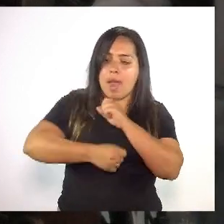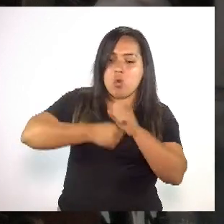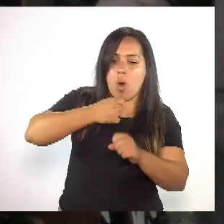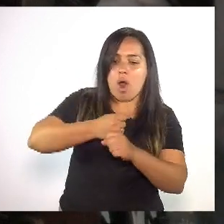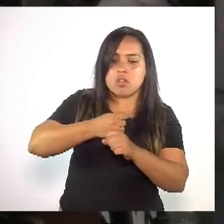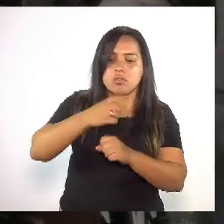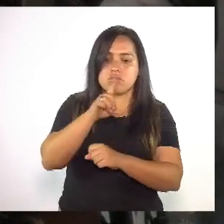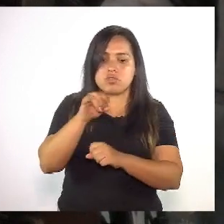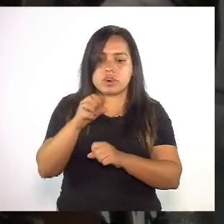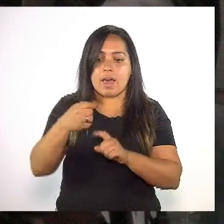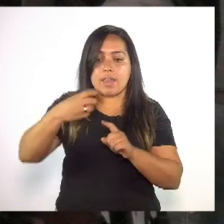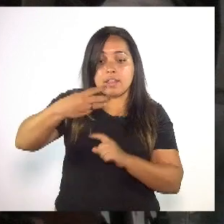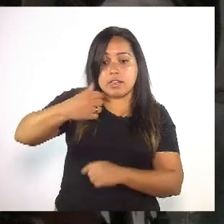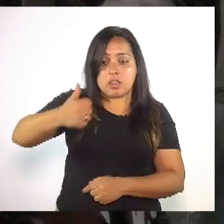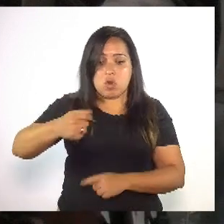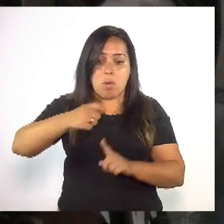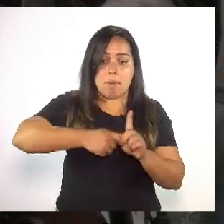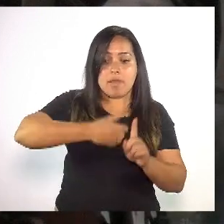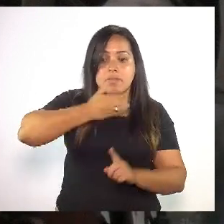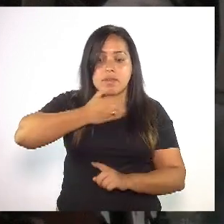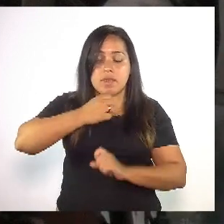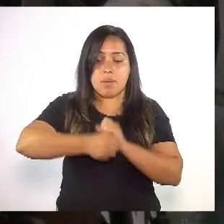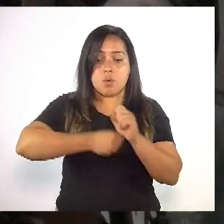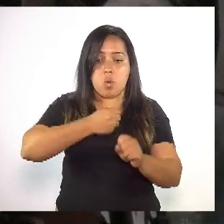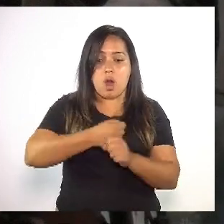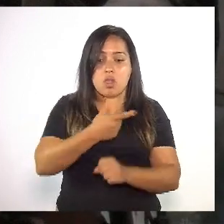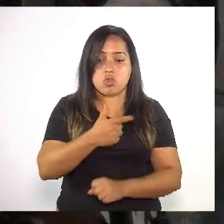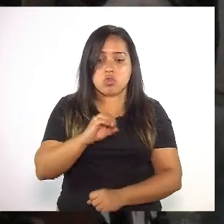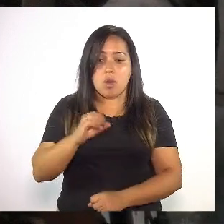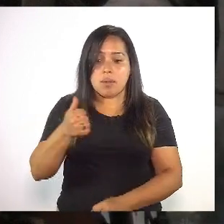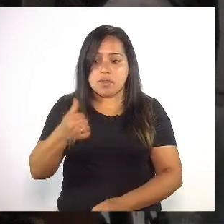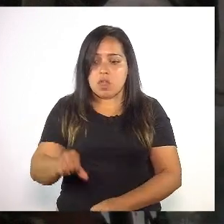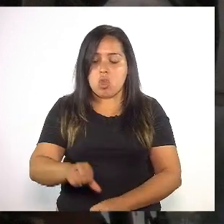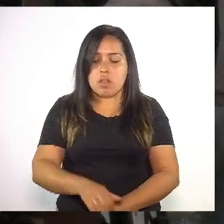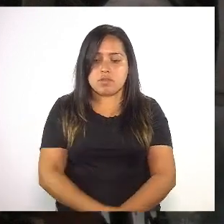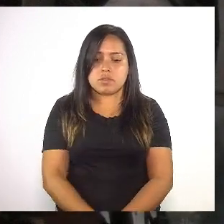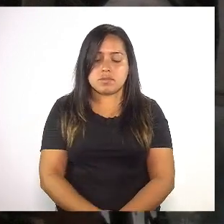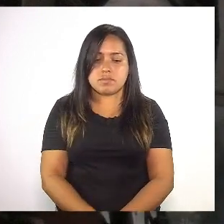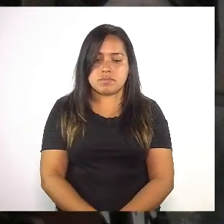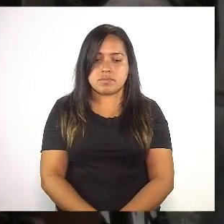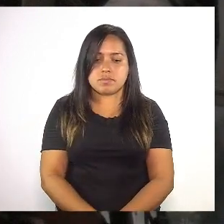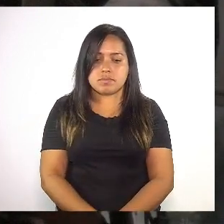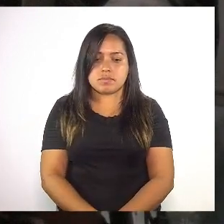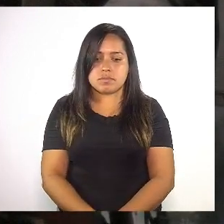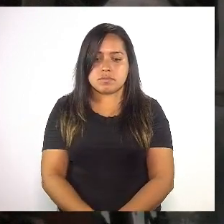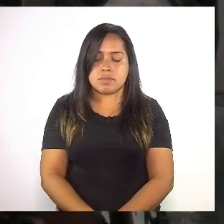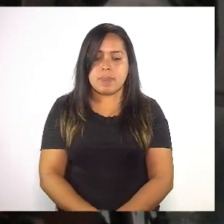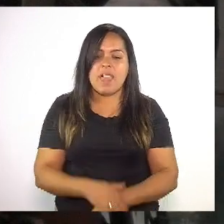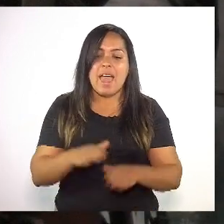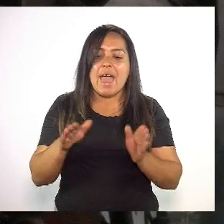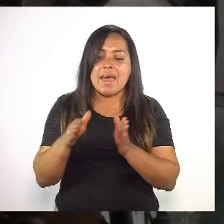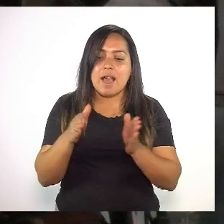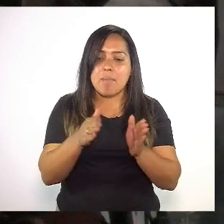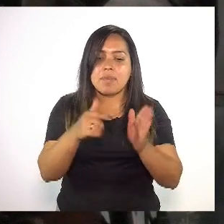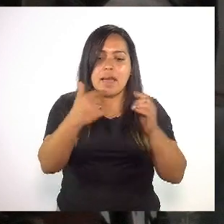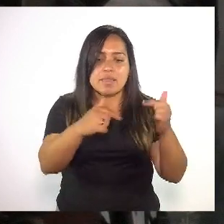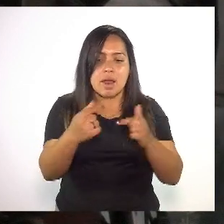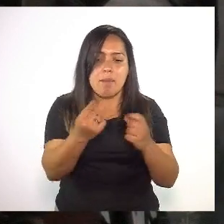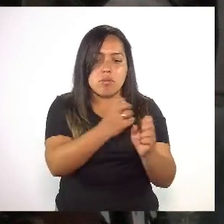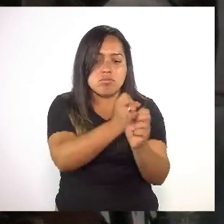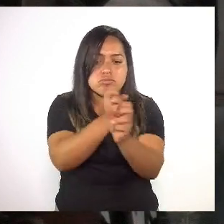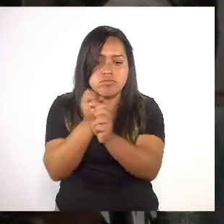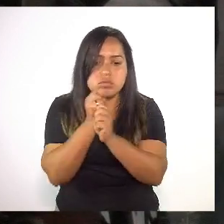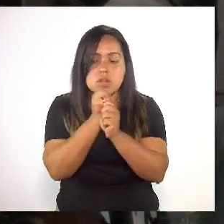número 014/2020, do Tribunal de Contas do Estado do Rio de Janeiro, e encaminha a prestação de contas do